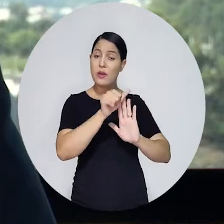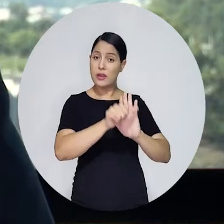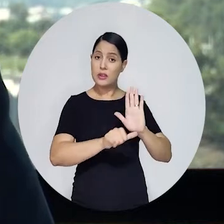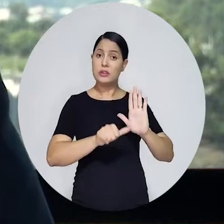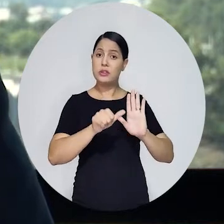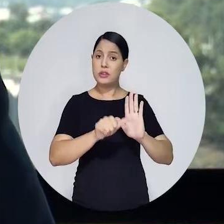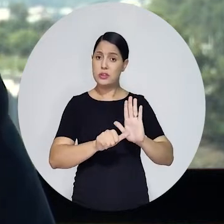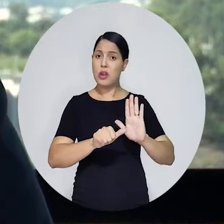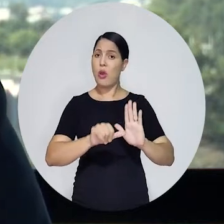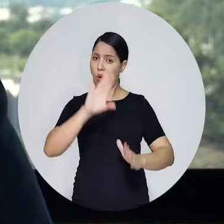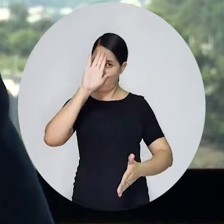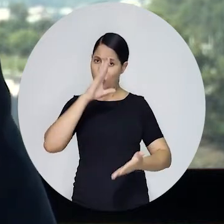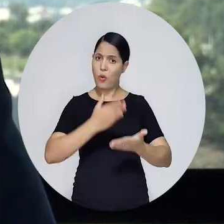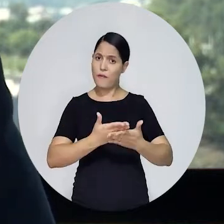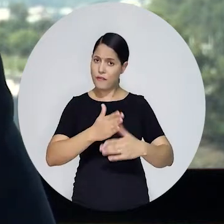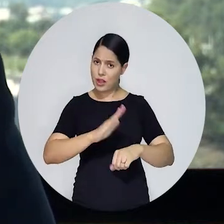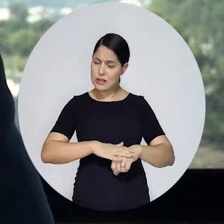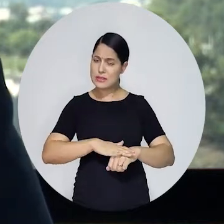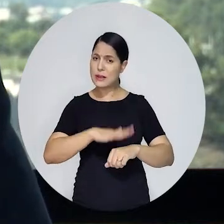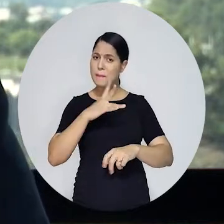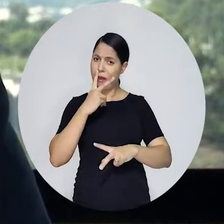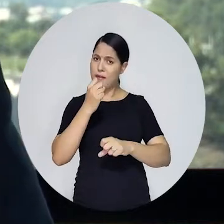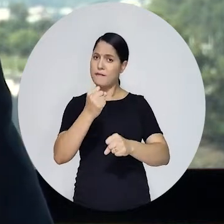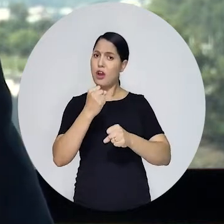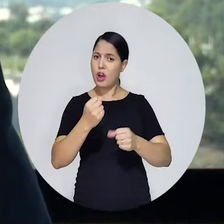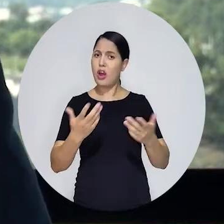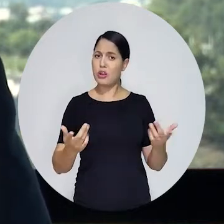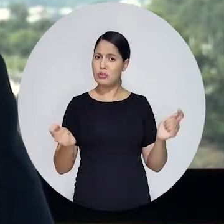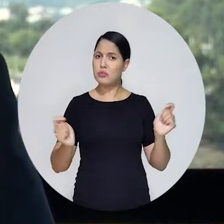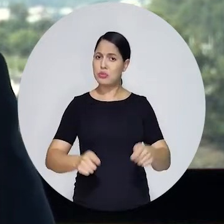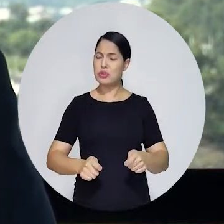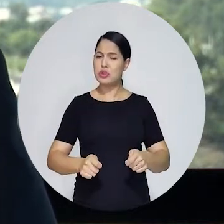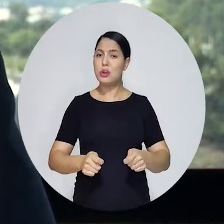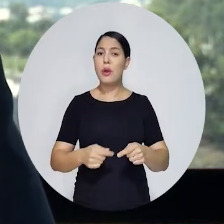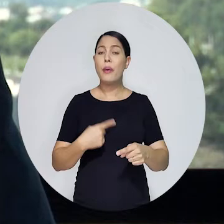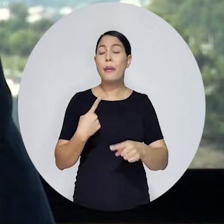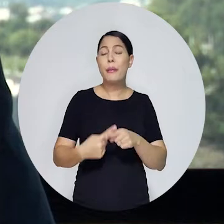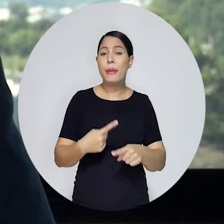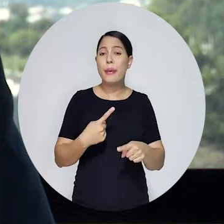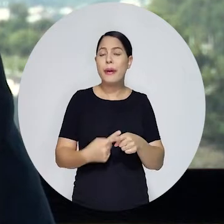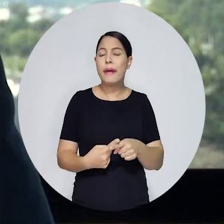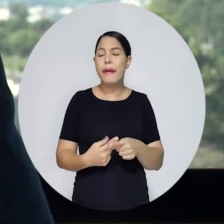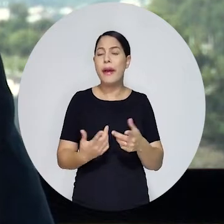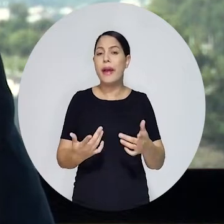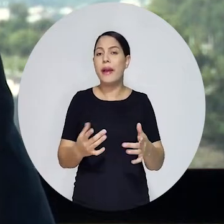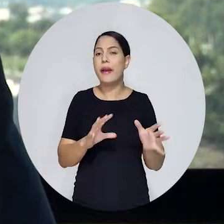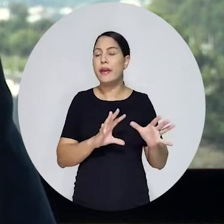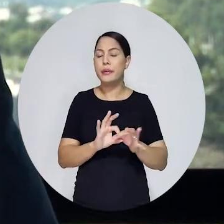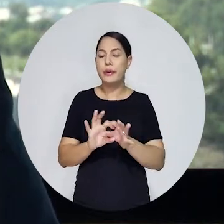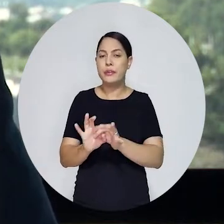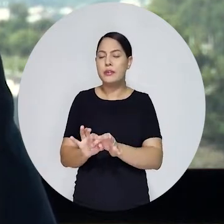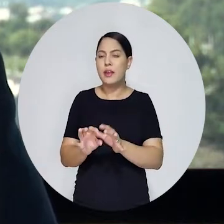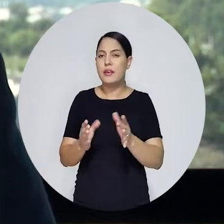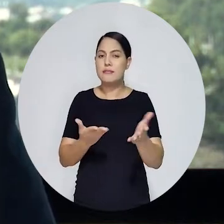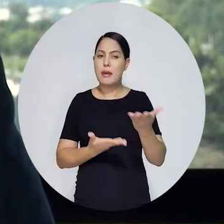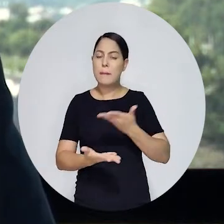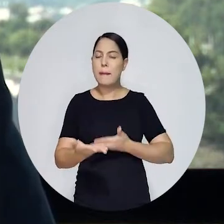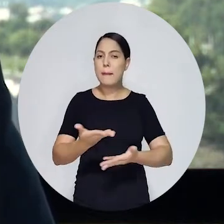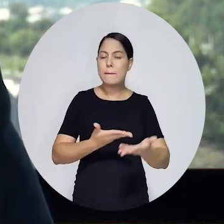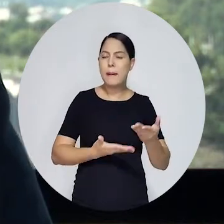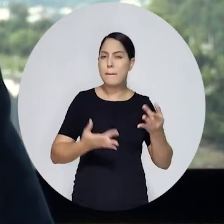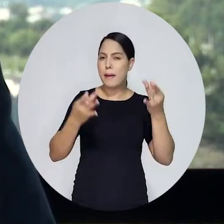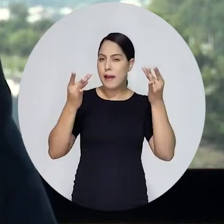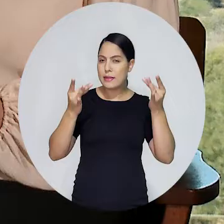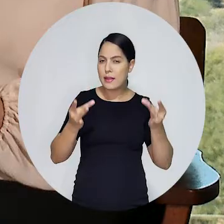vem a ser reforçada, de modo que aqueles